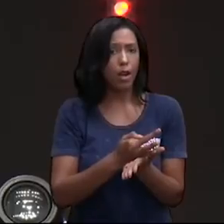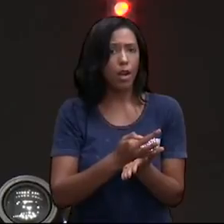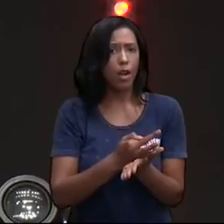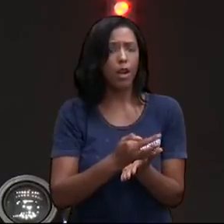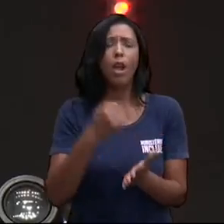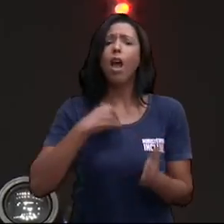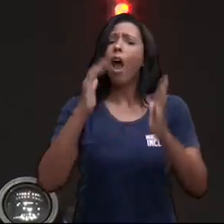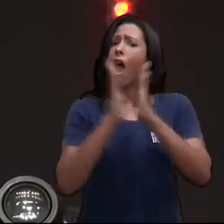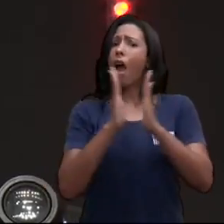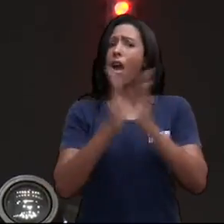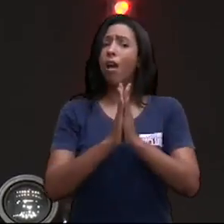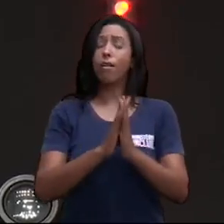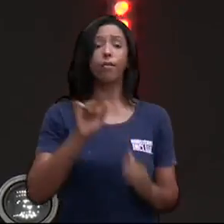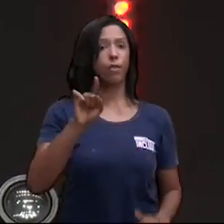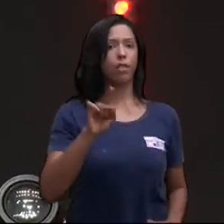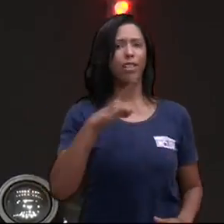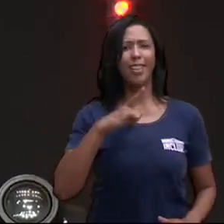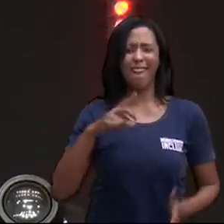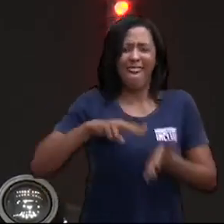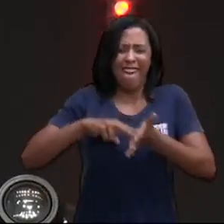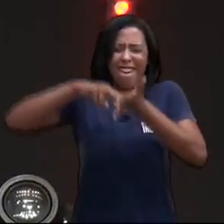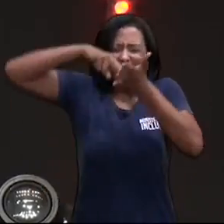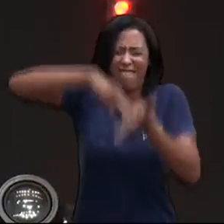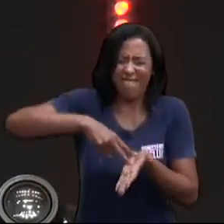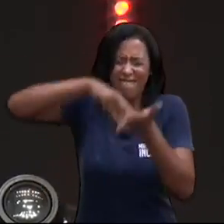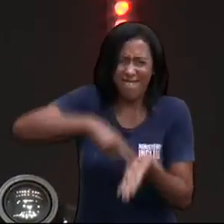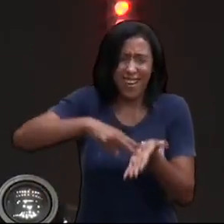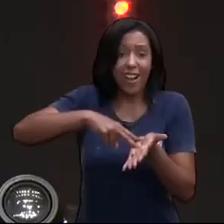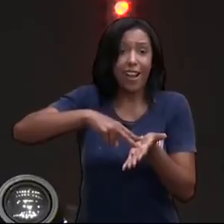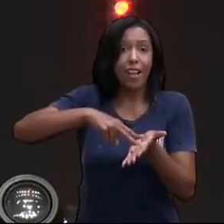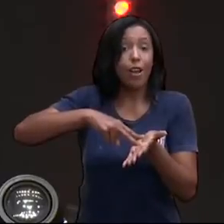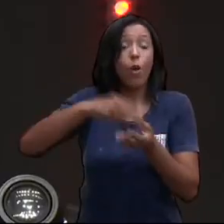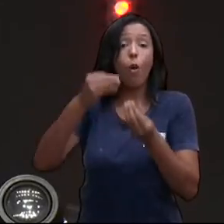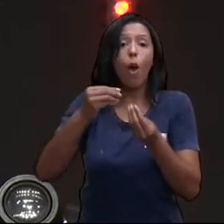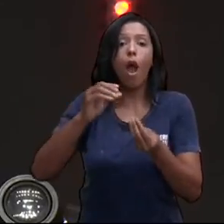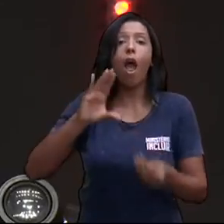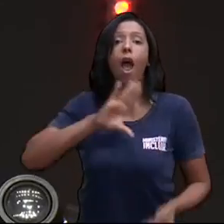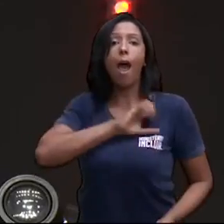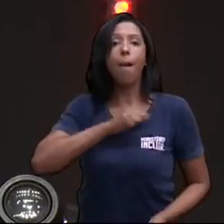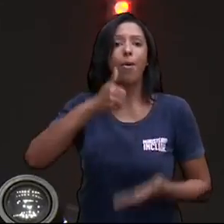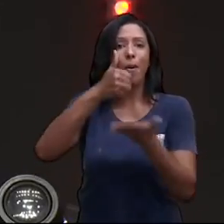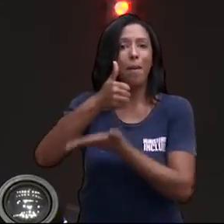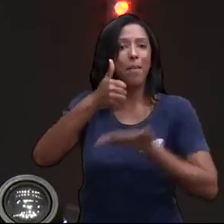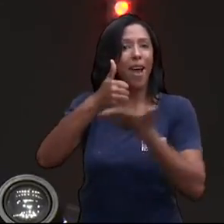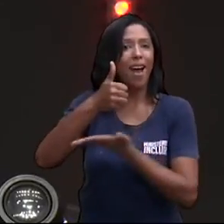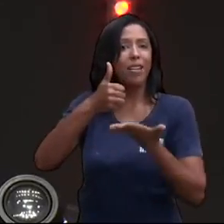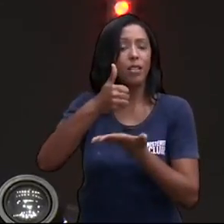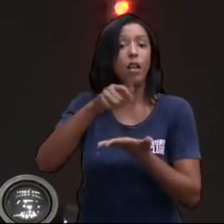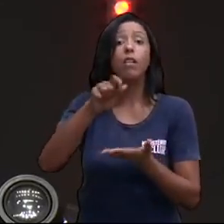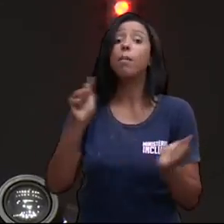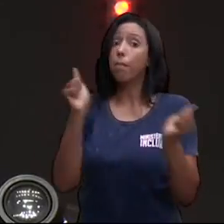biólogo para que estando arraigados e alicerçados em amor vocês possam